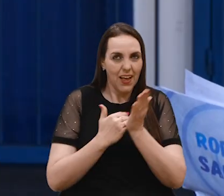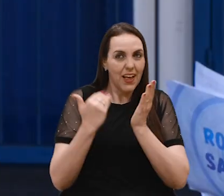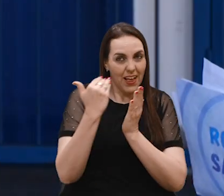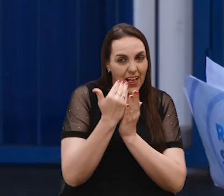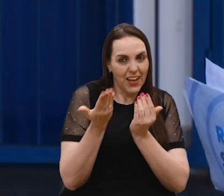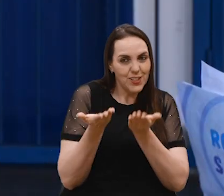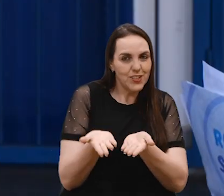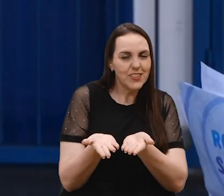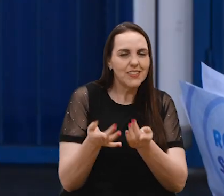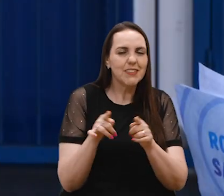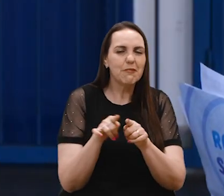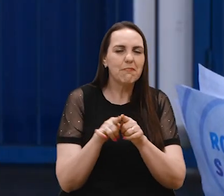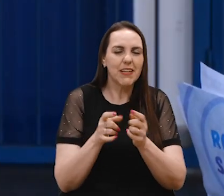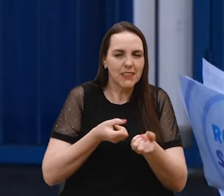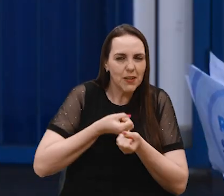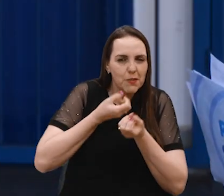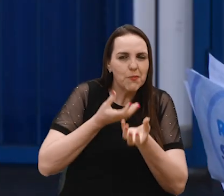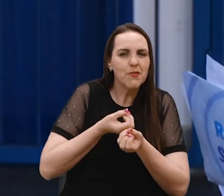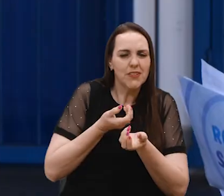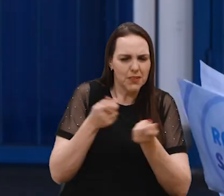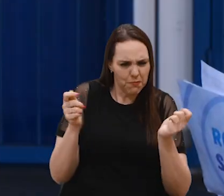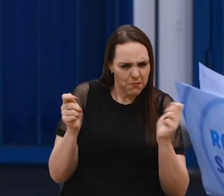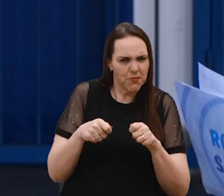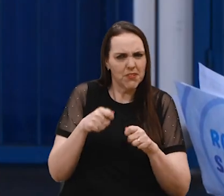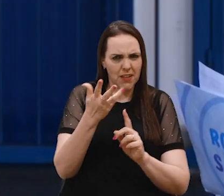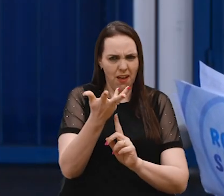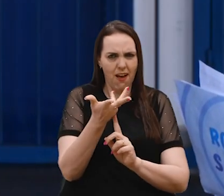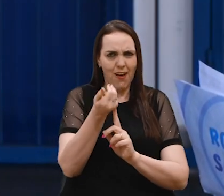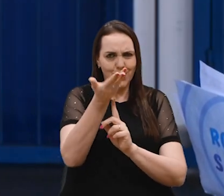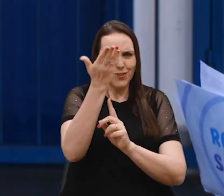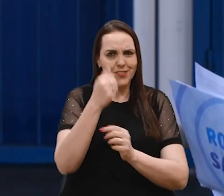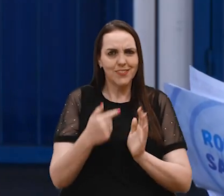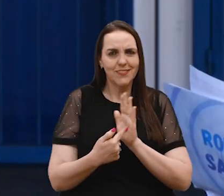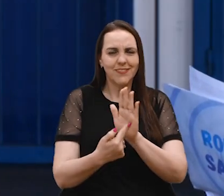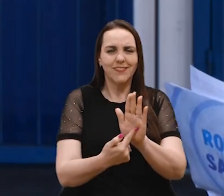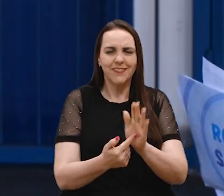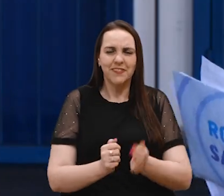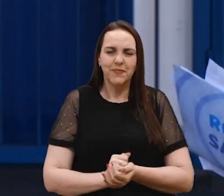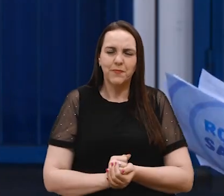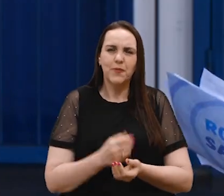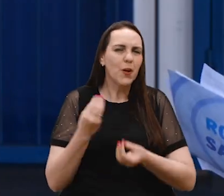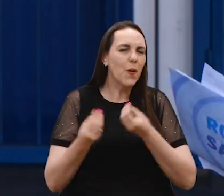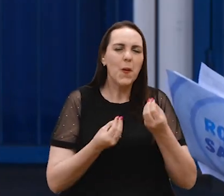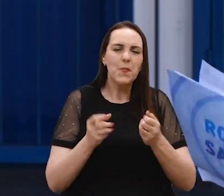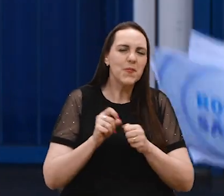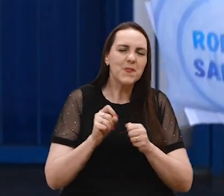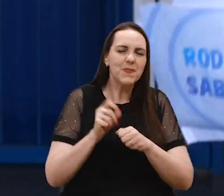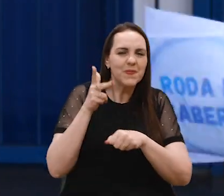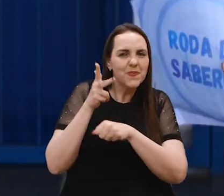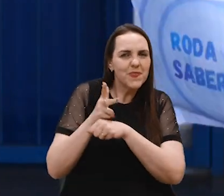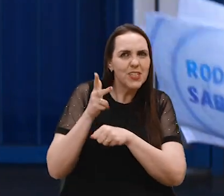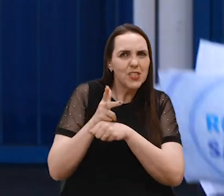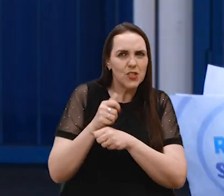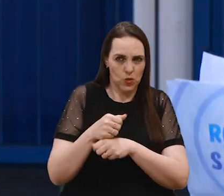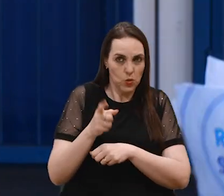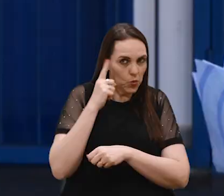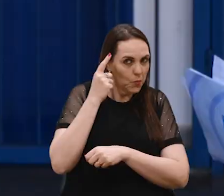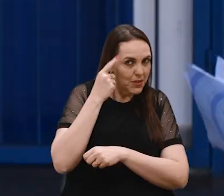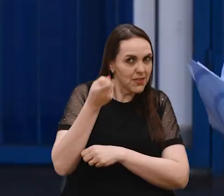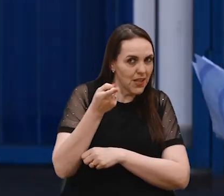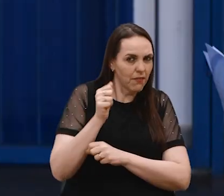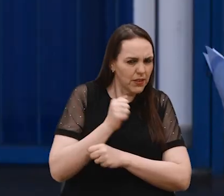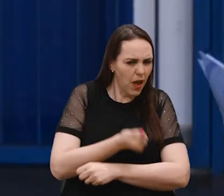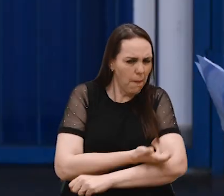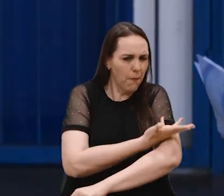Além disso, esse potencial para a arte que tu demonstra ter. Como foi fazer esse vídeo? E tu esperava que ia